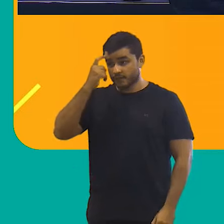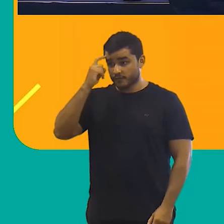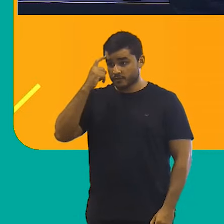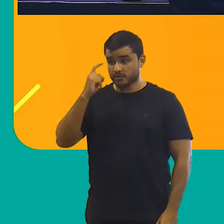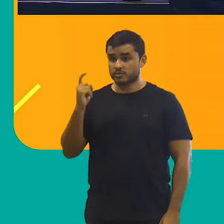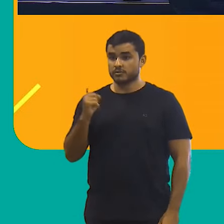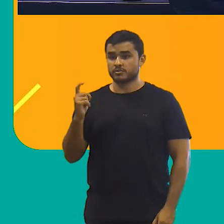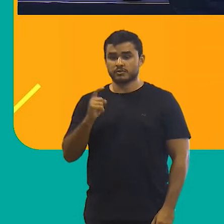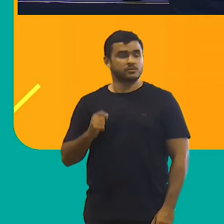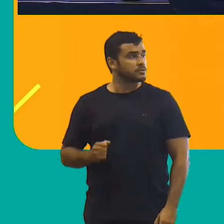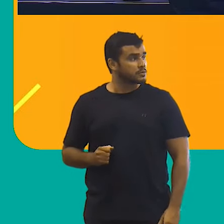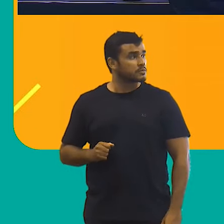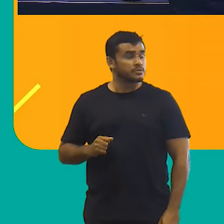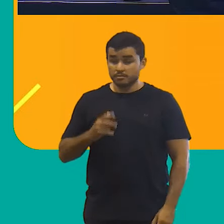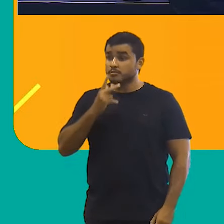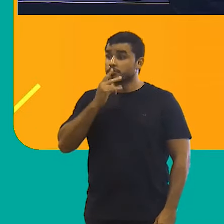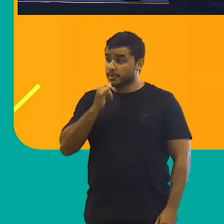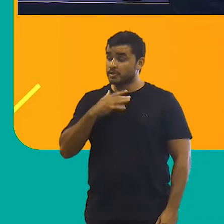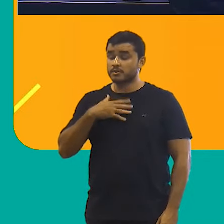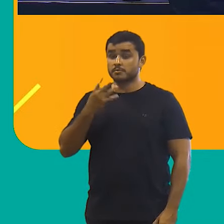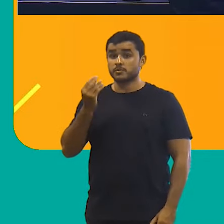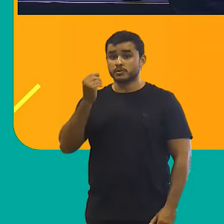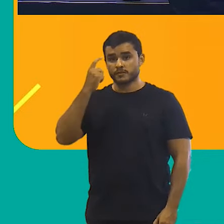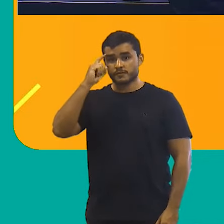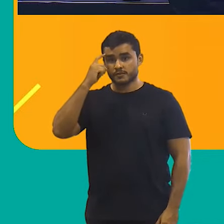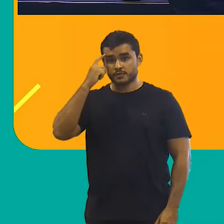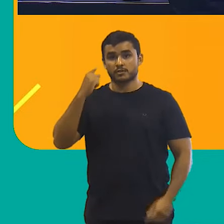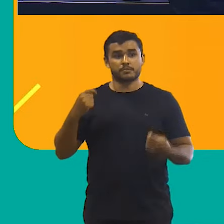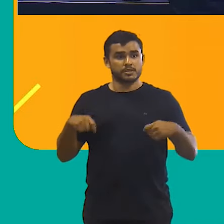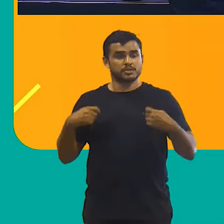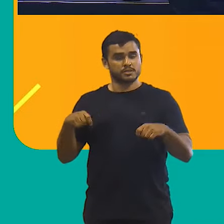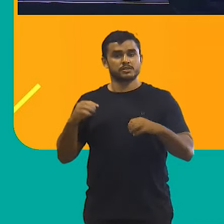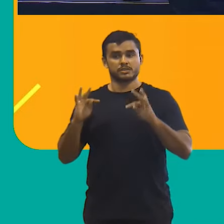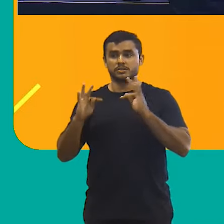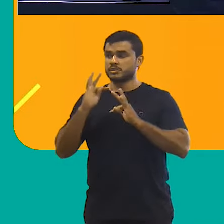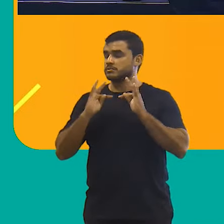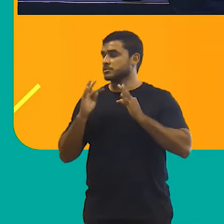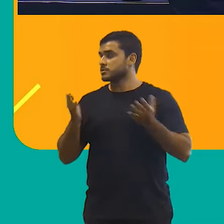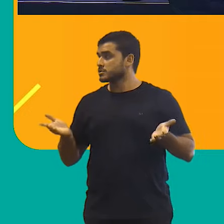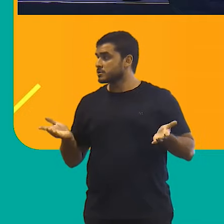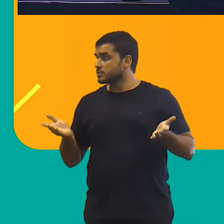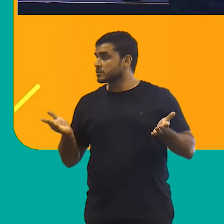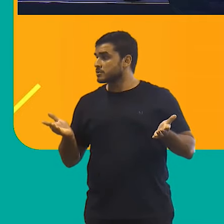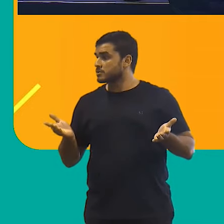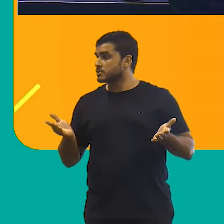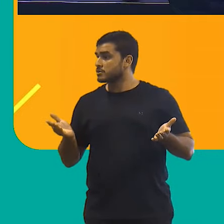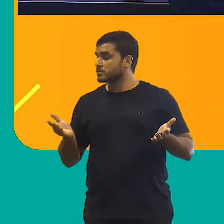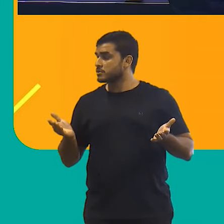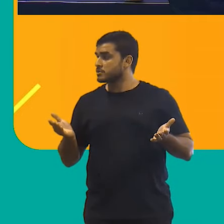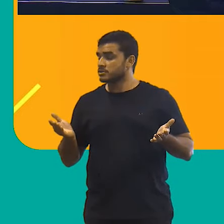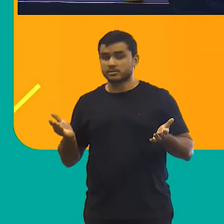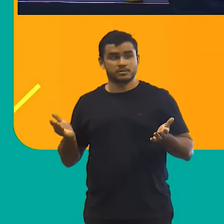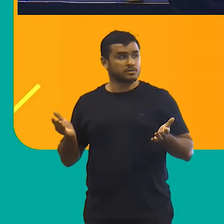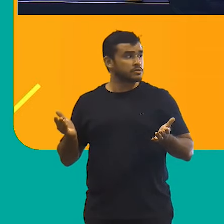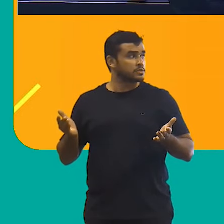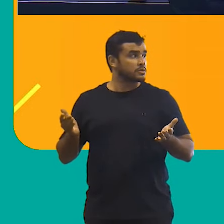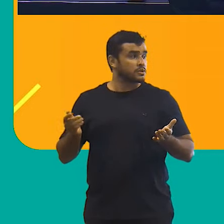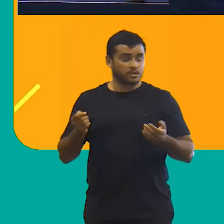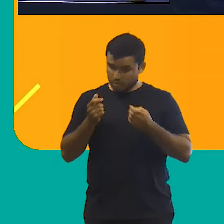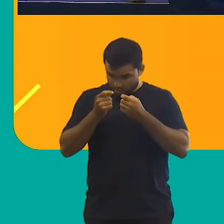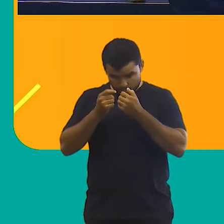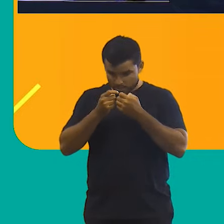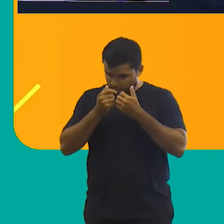TikTok. Ele chegou e falou: meu filho, eu estou viciado, eu preciso me tratar. Porque, mano, ele fica...